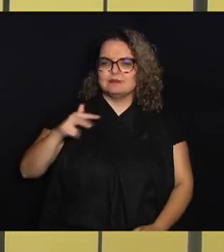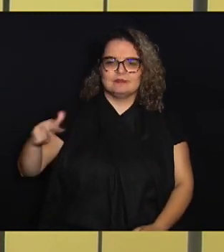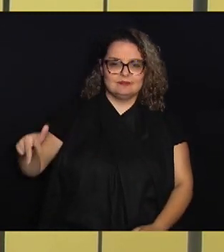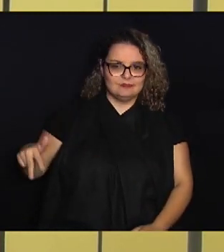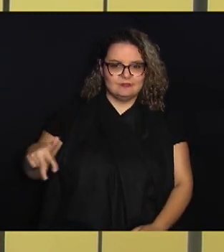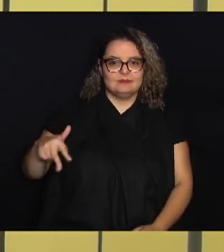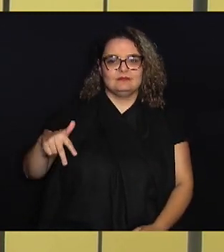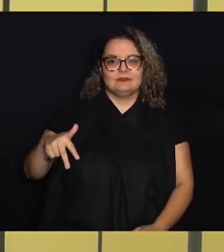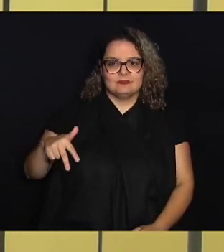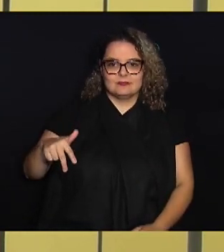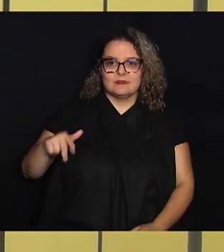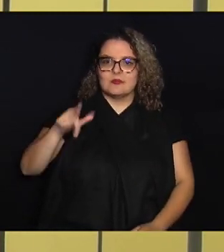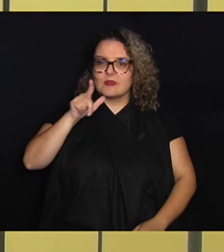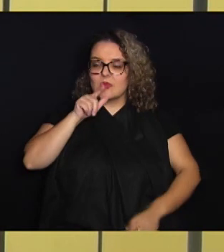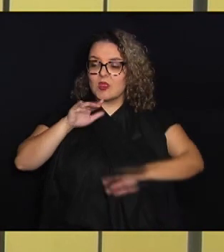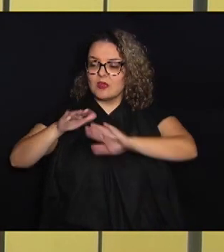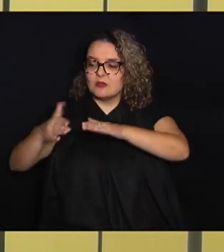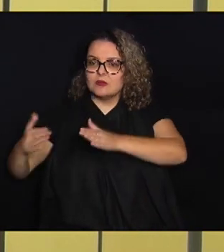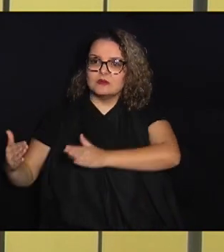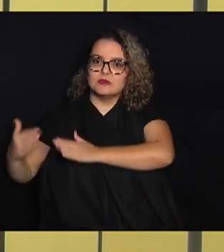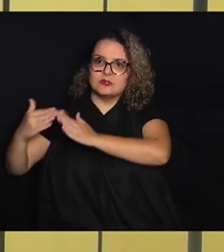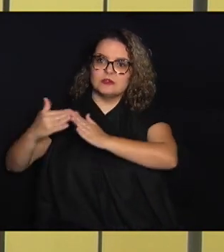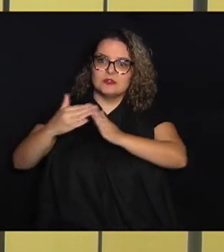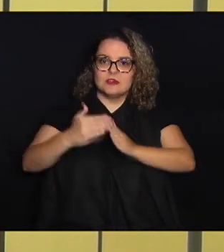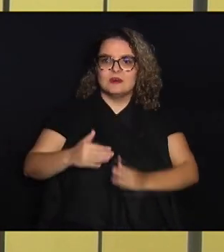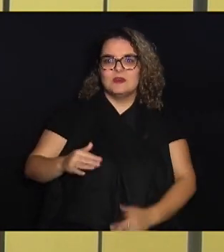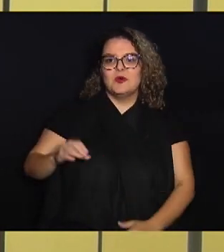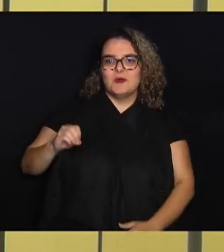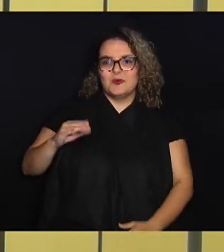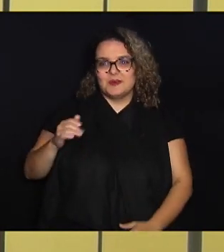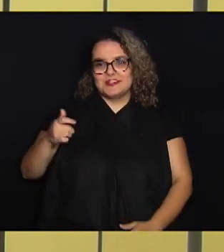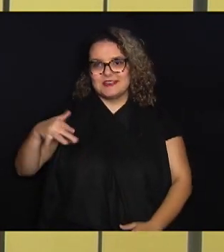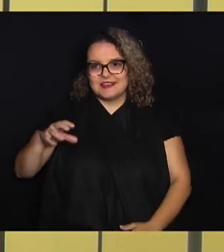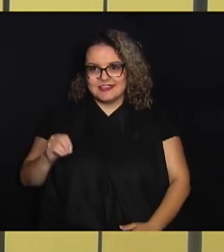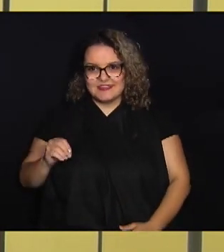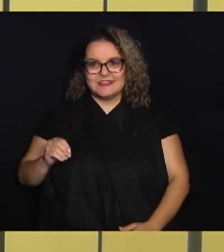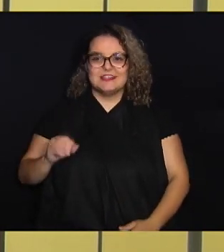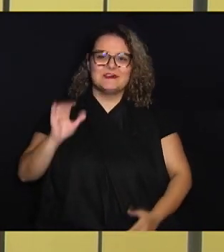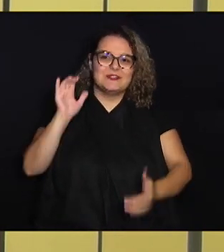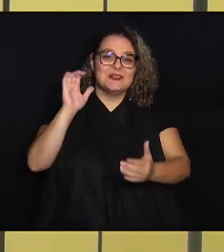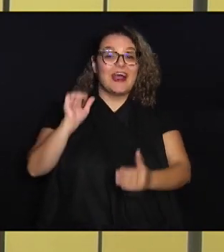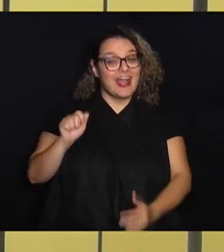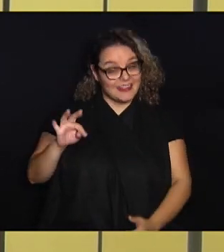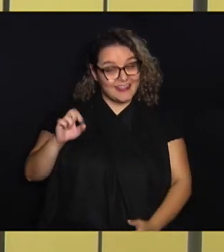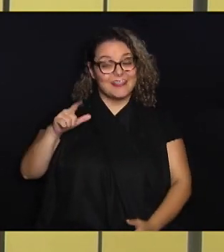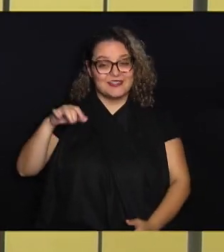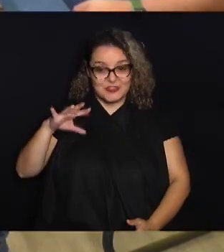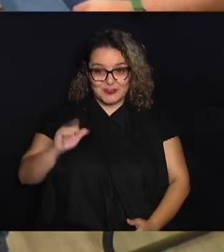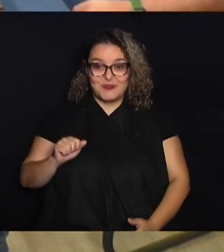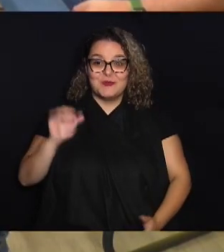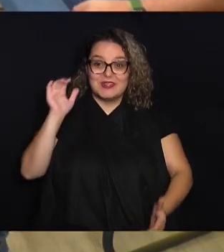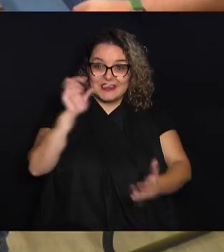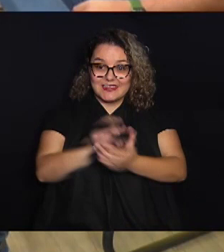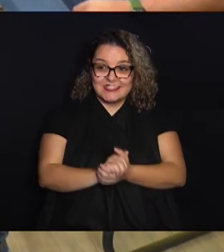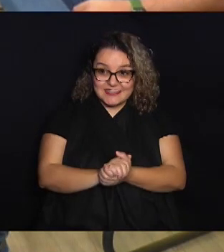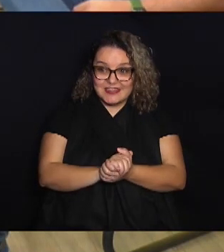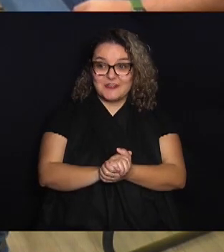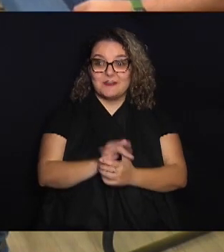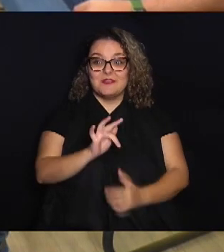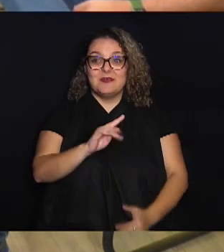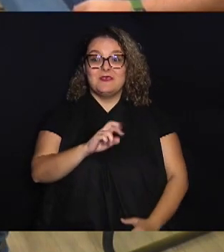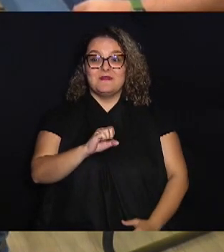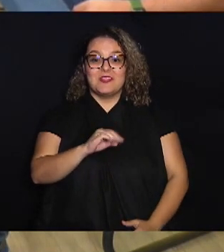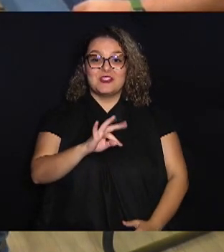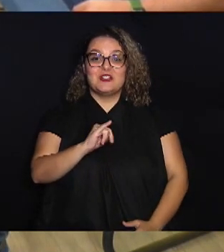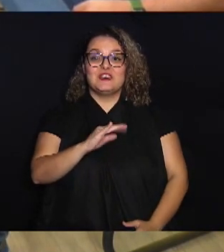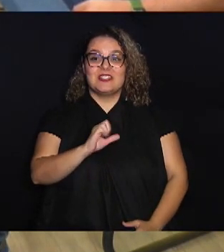cruzou o Oceano Atlântico para se casar com a Francesca. É muito amor envolvido. Nossa, que paixão, hein, Sidney? E era um